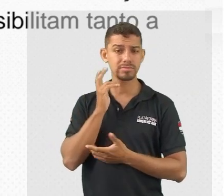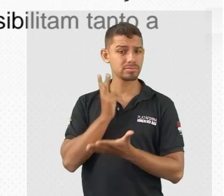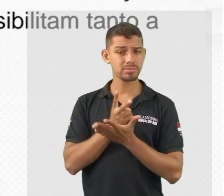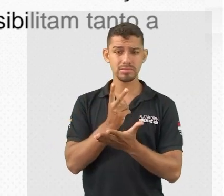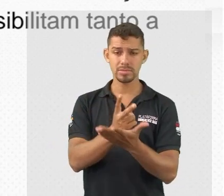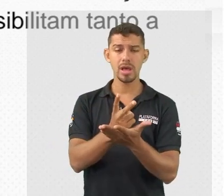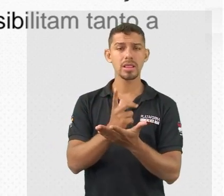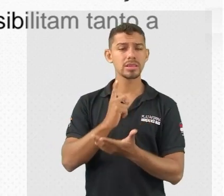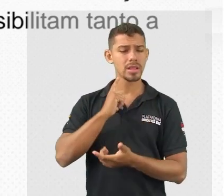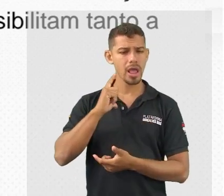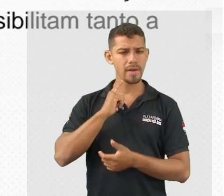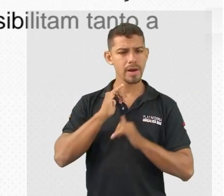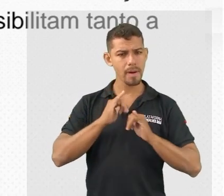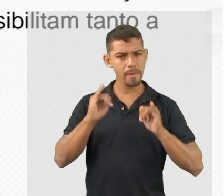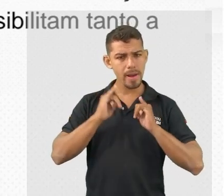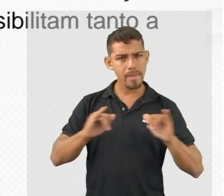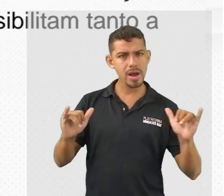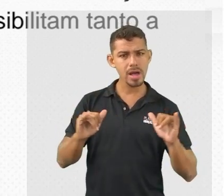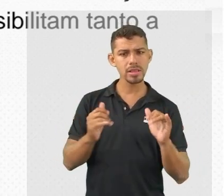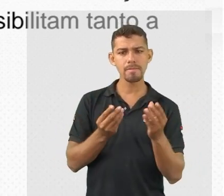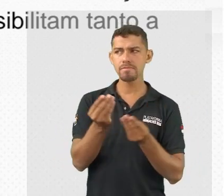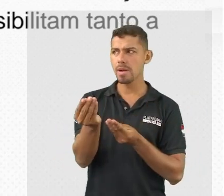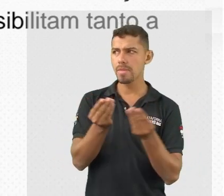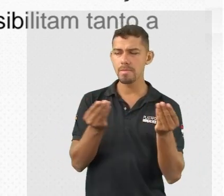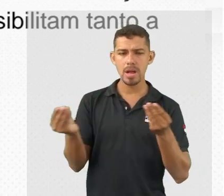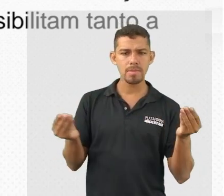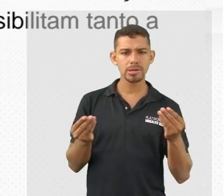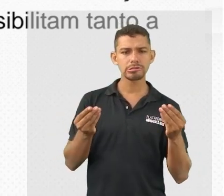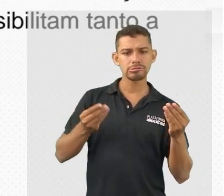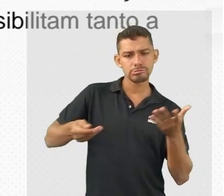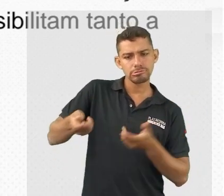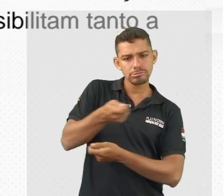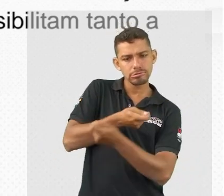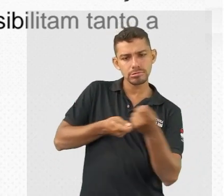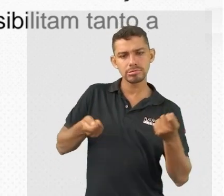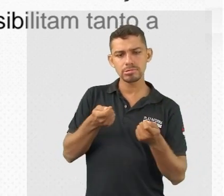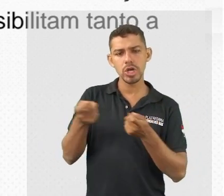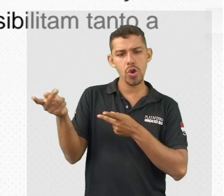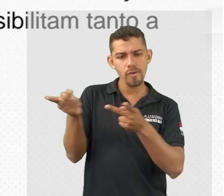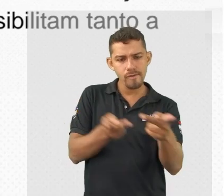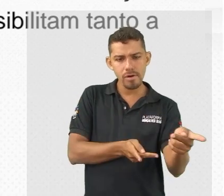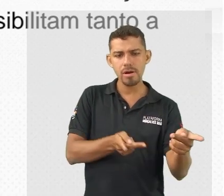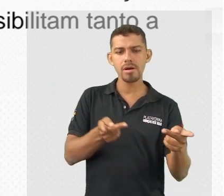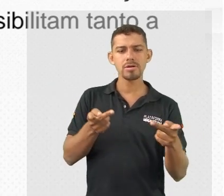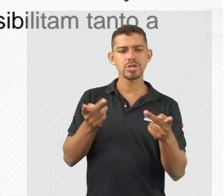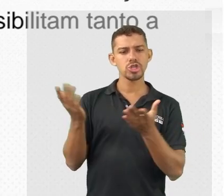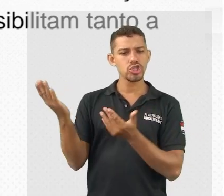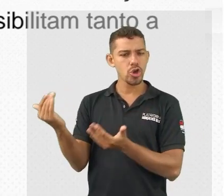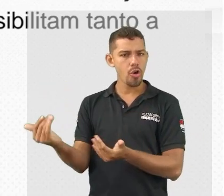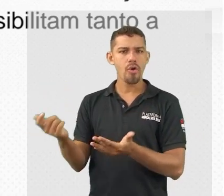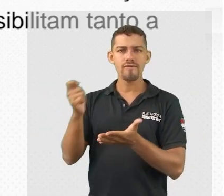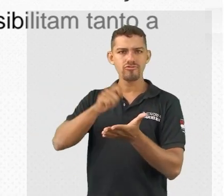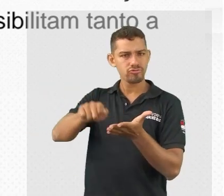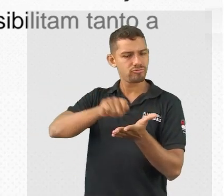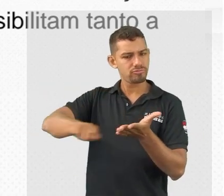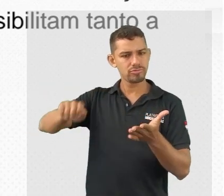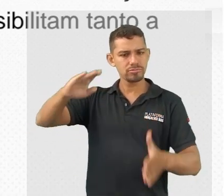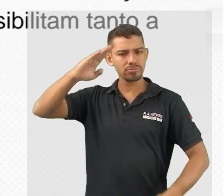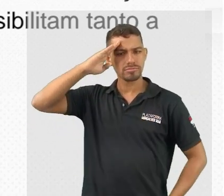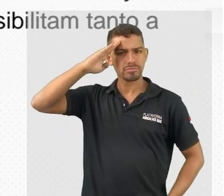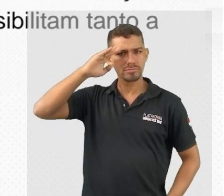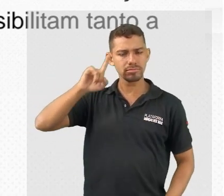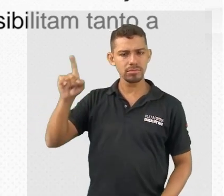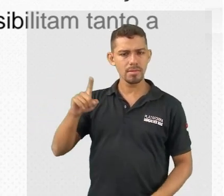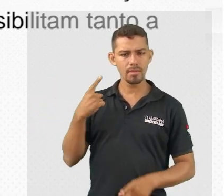que sempre tinha ali uma propaganda panfletária circulando, convocando os jovens a se alistarem no